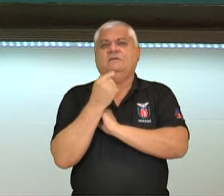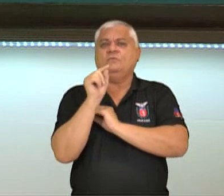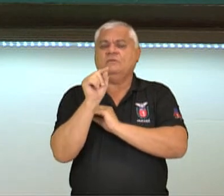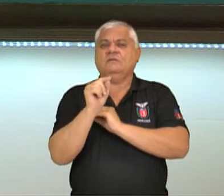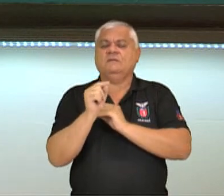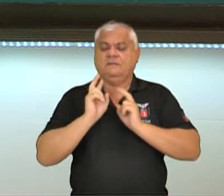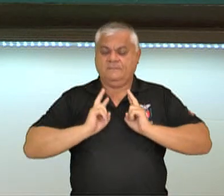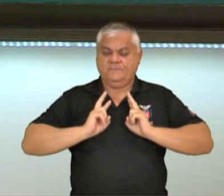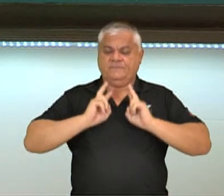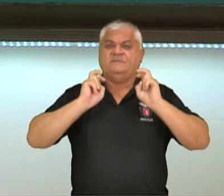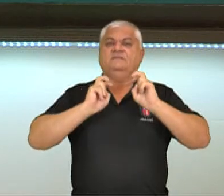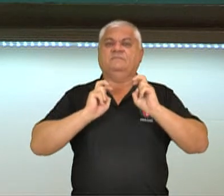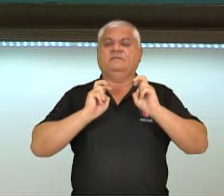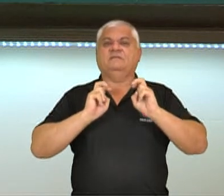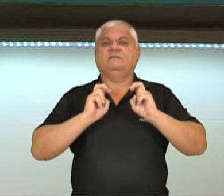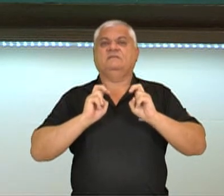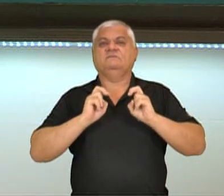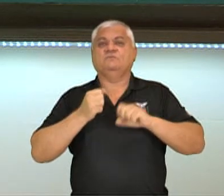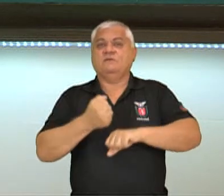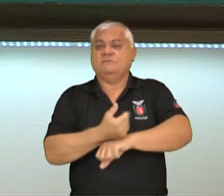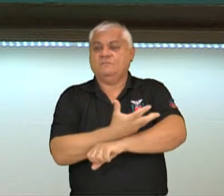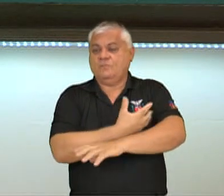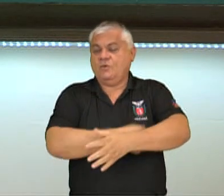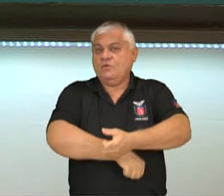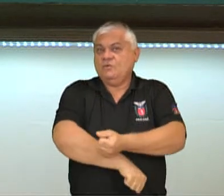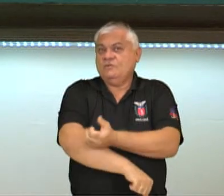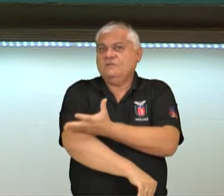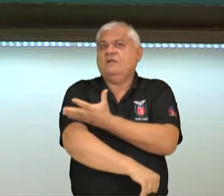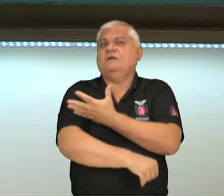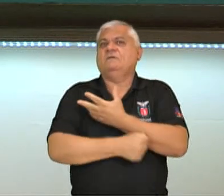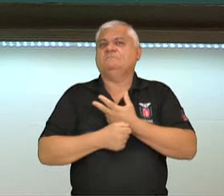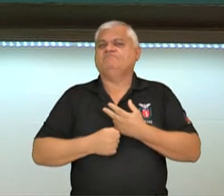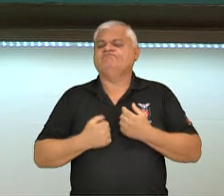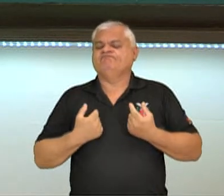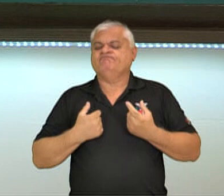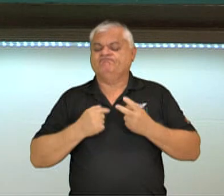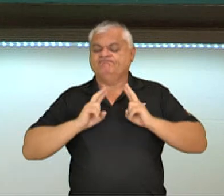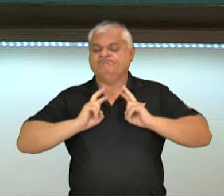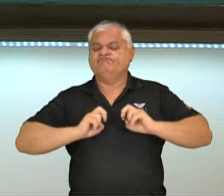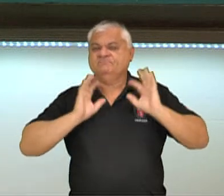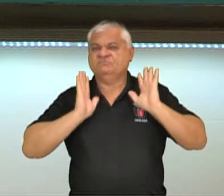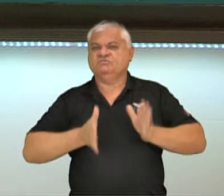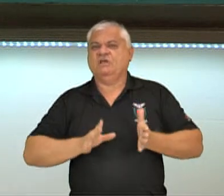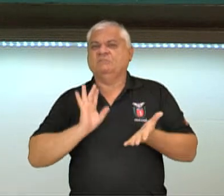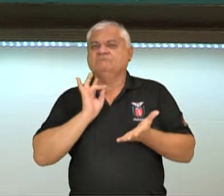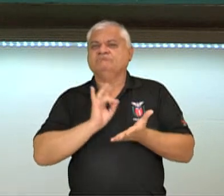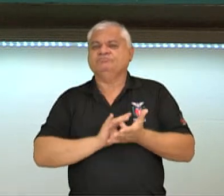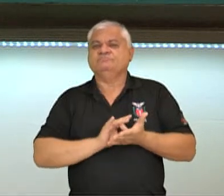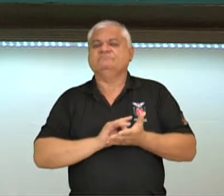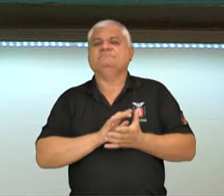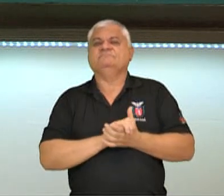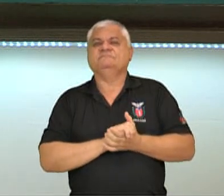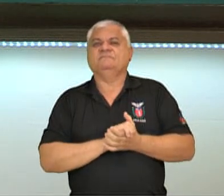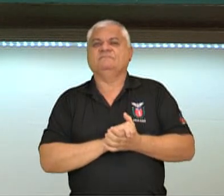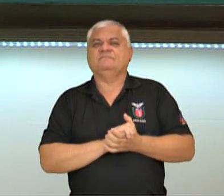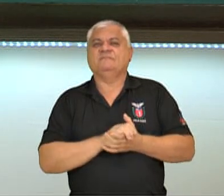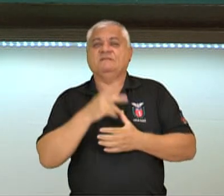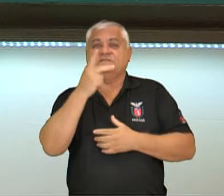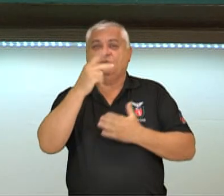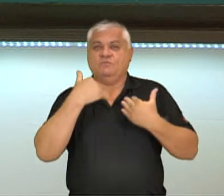a perceber melhor as suas emoções, reconhecer melhor as suas emoções e a conhecer